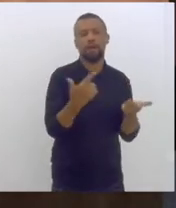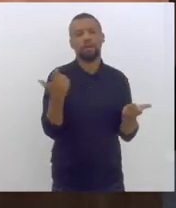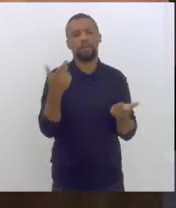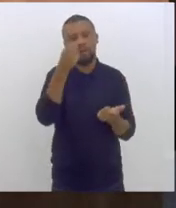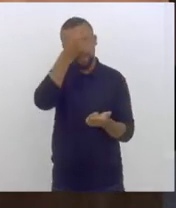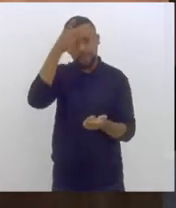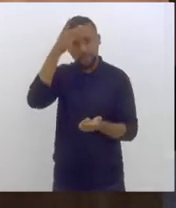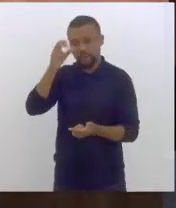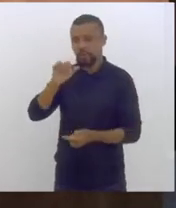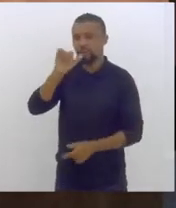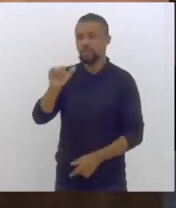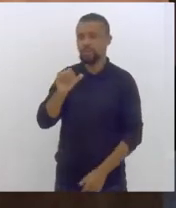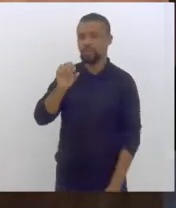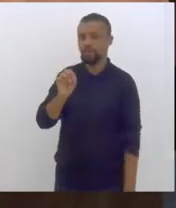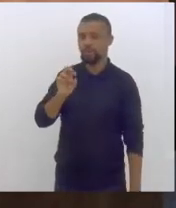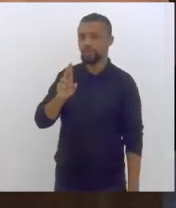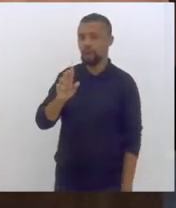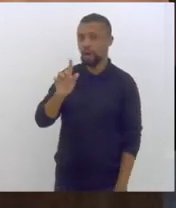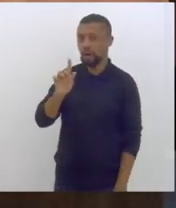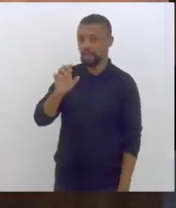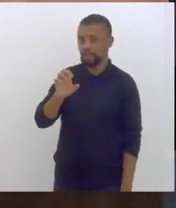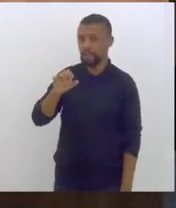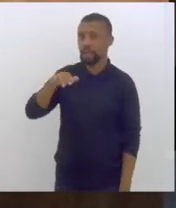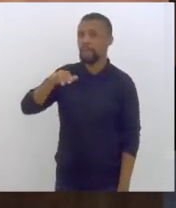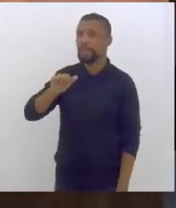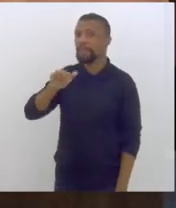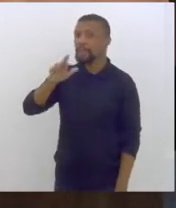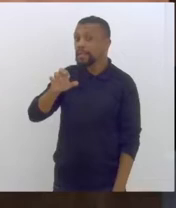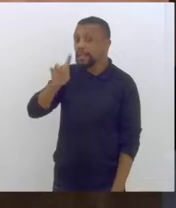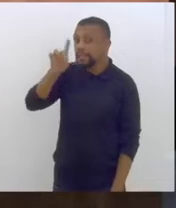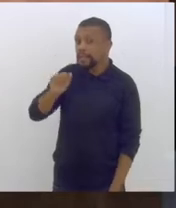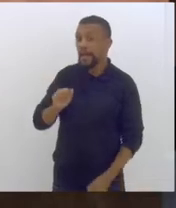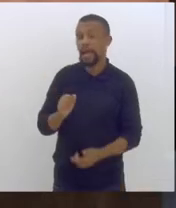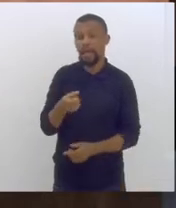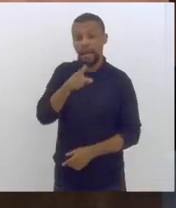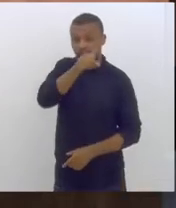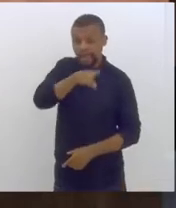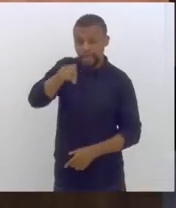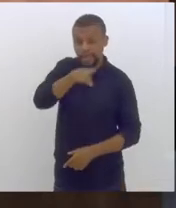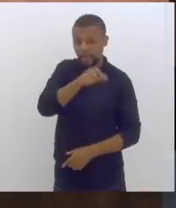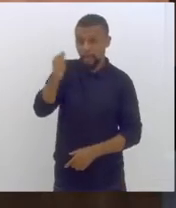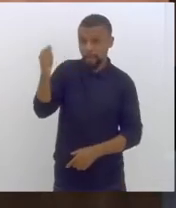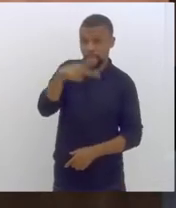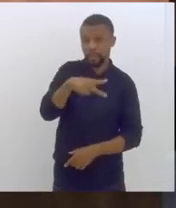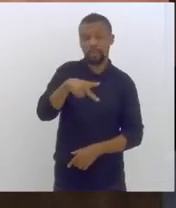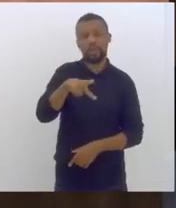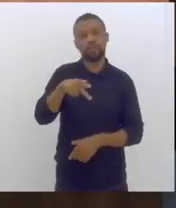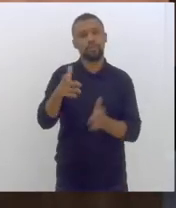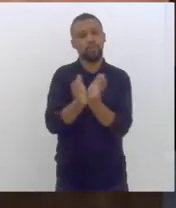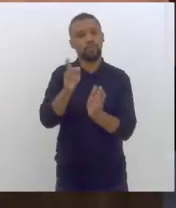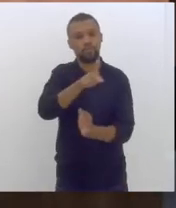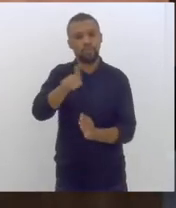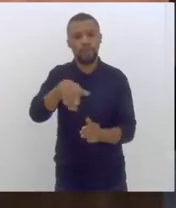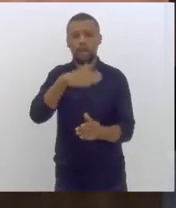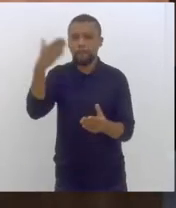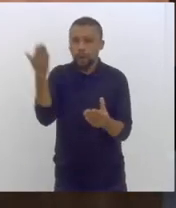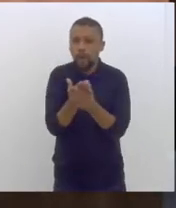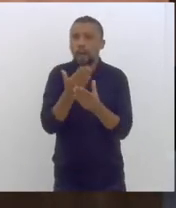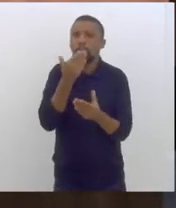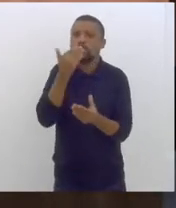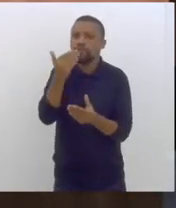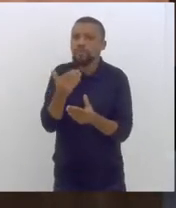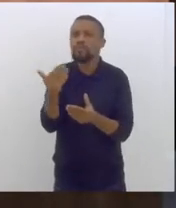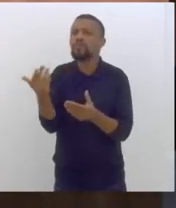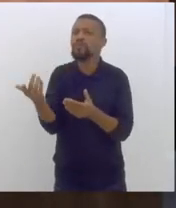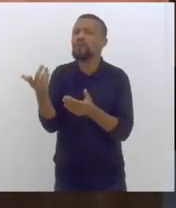procuradoria do município diz aposentaram professores exoneraram entraram com processo pedindo restituição de quatro